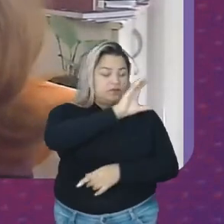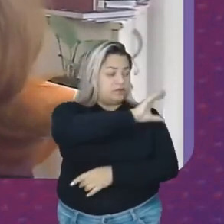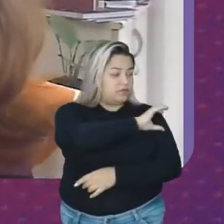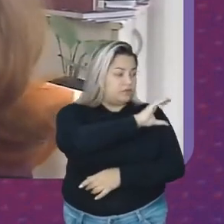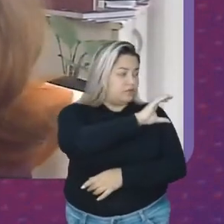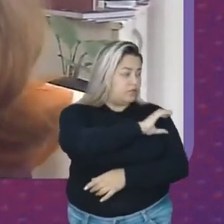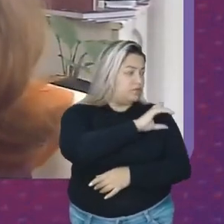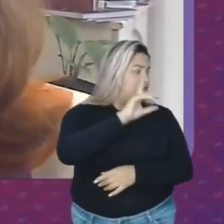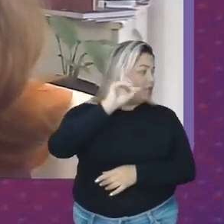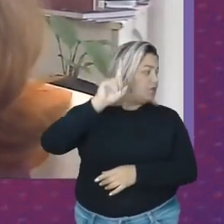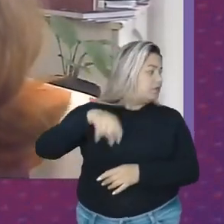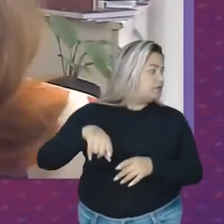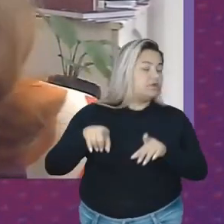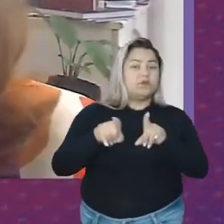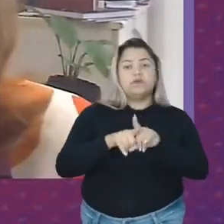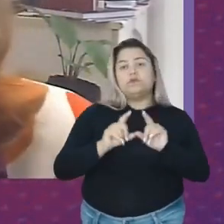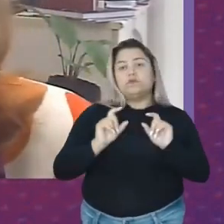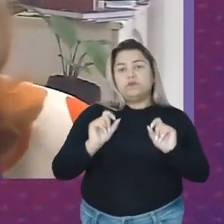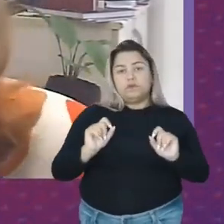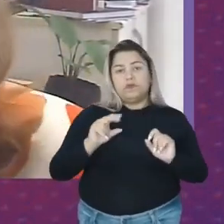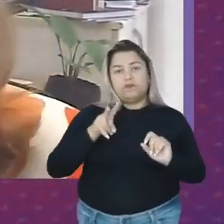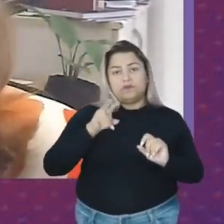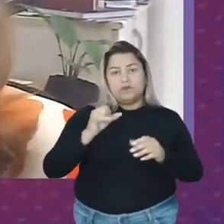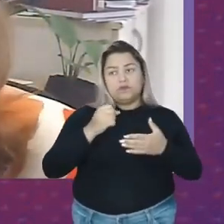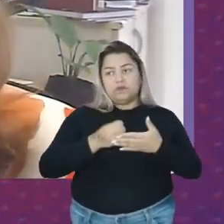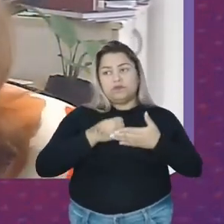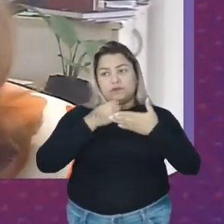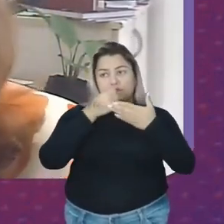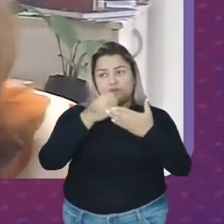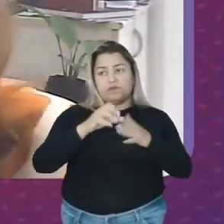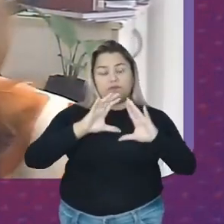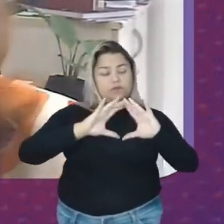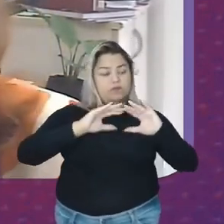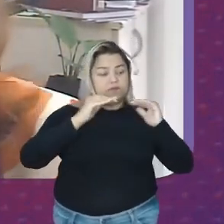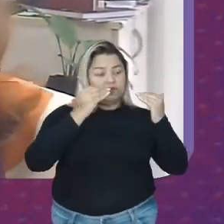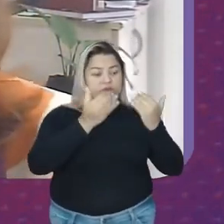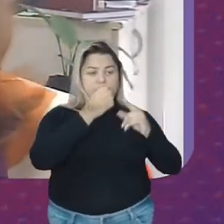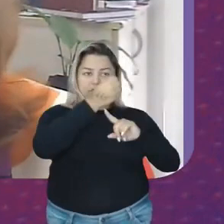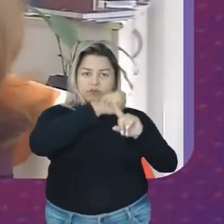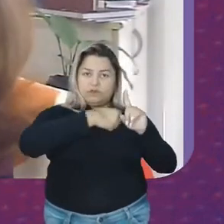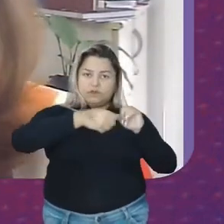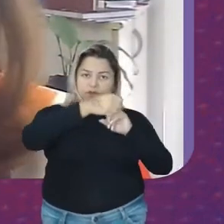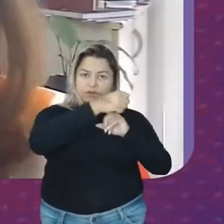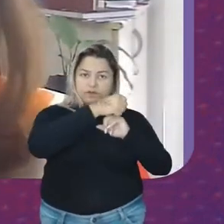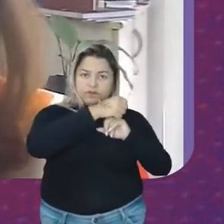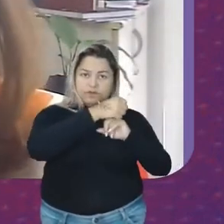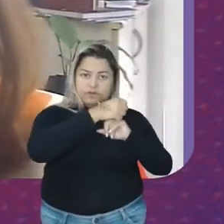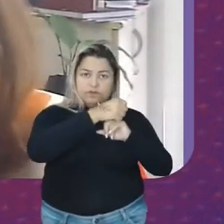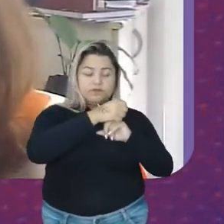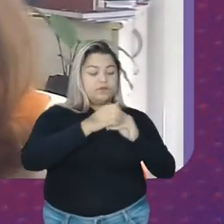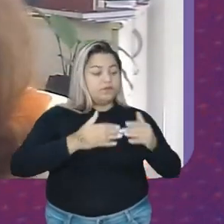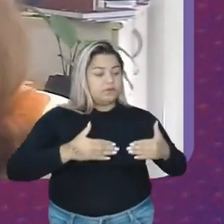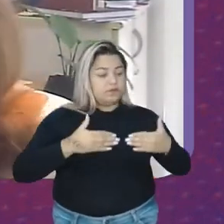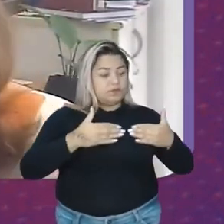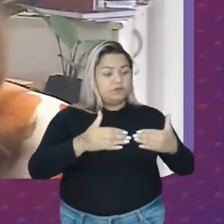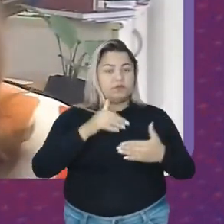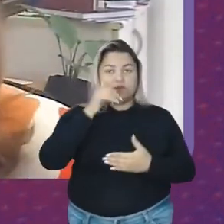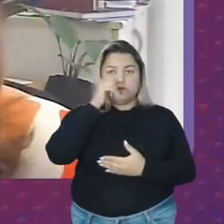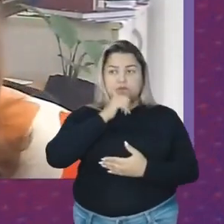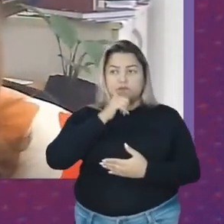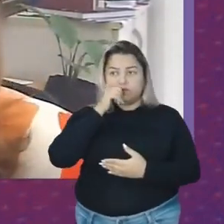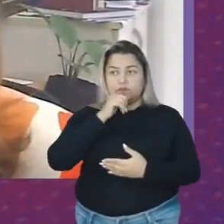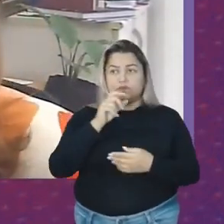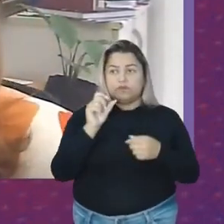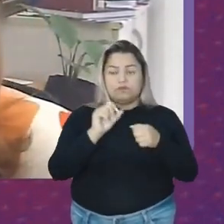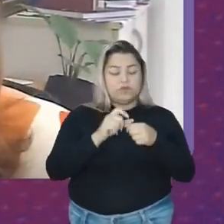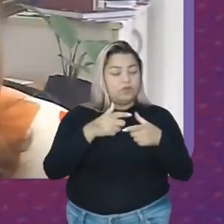quais são os programas que efetivamente vão ser entregues para a comunidade, para a sociedade. Aqui no Ministério das Mulheres nós fizemos